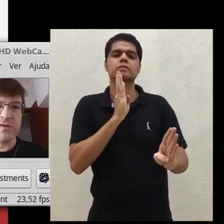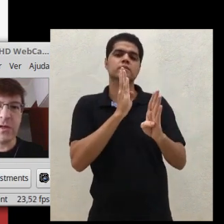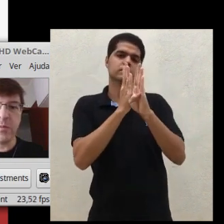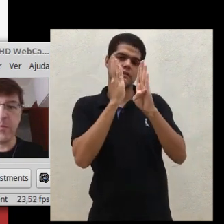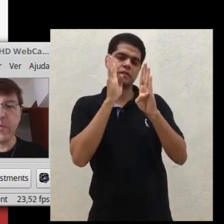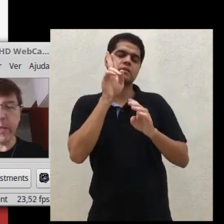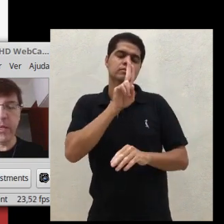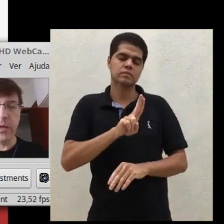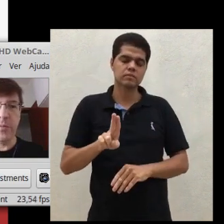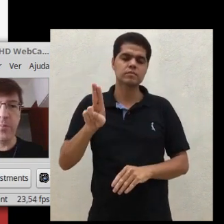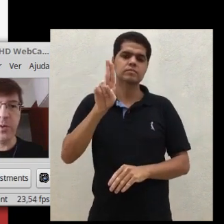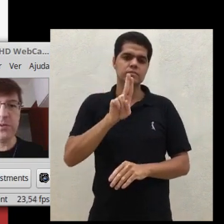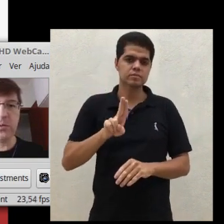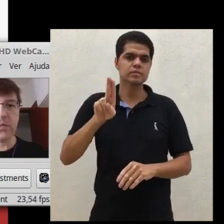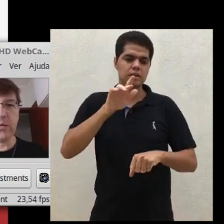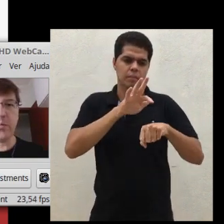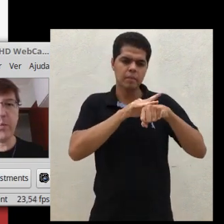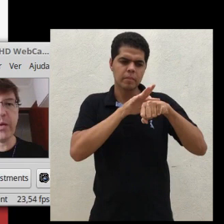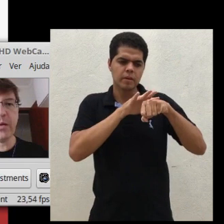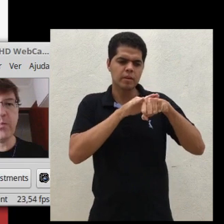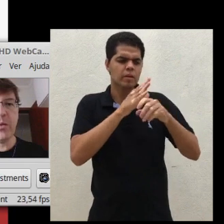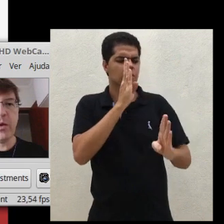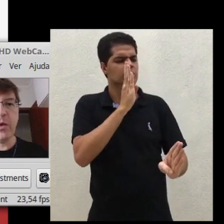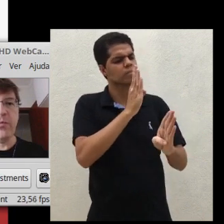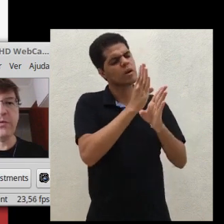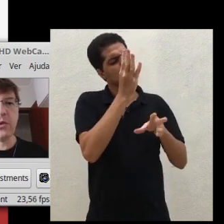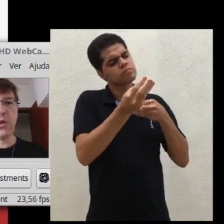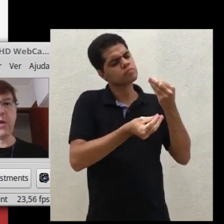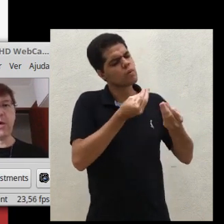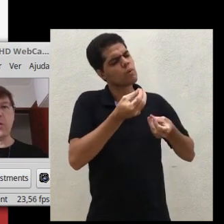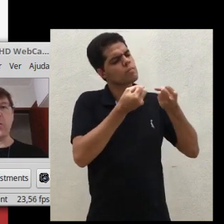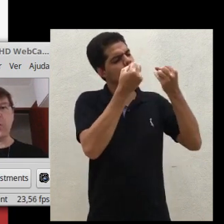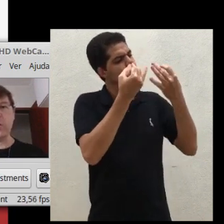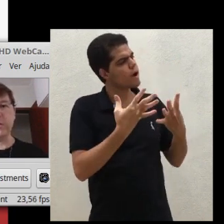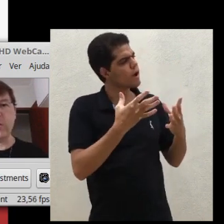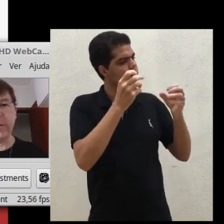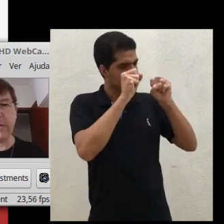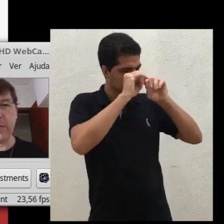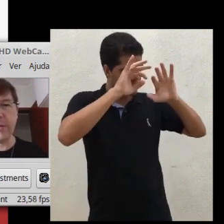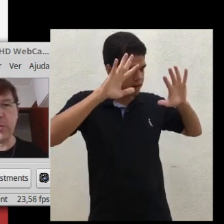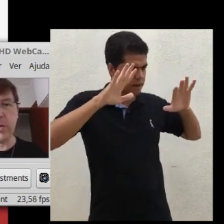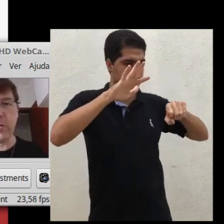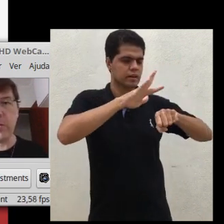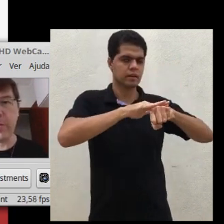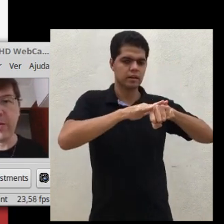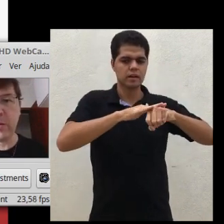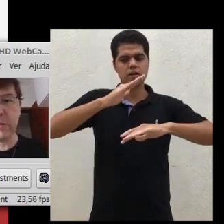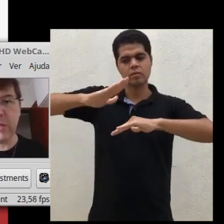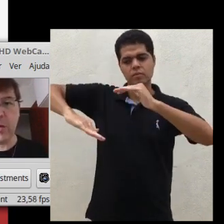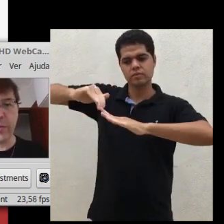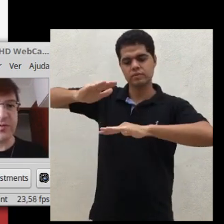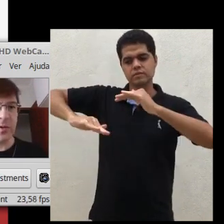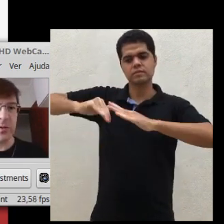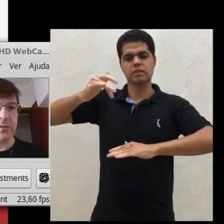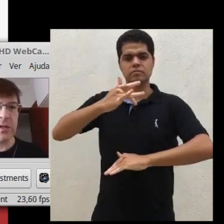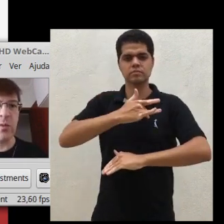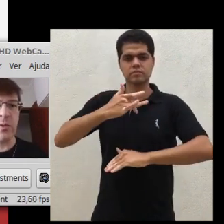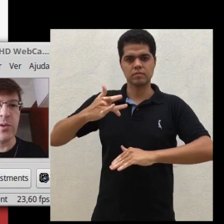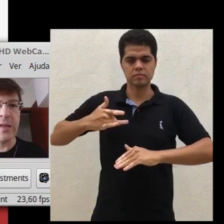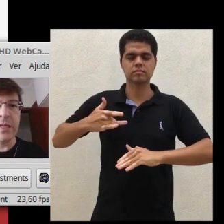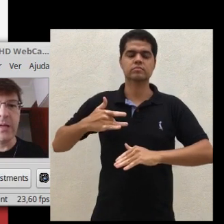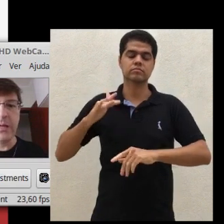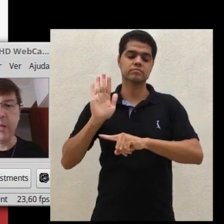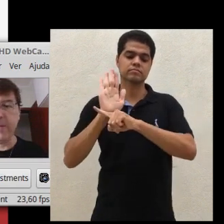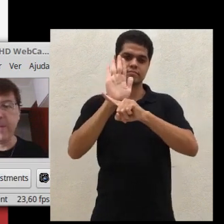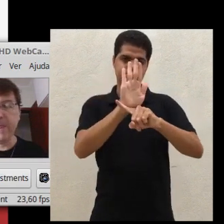inteligência artificial, ele pode ser usado para você chegar a uma conclusão mais rapidamente, para auxiliar o profissional de